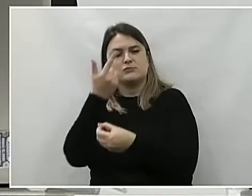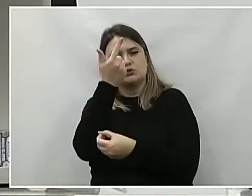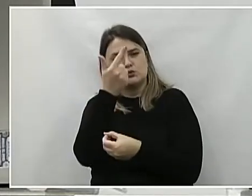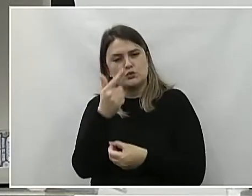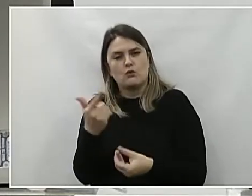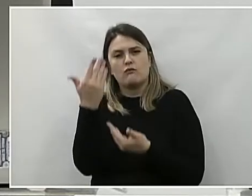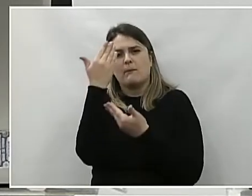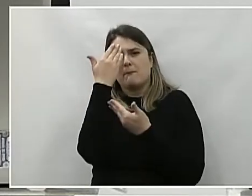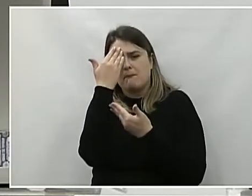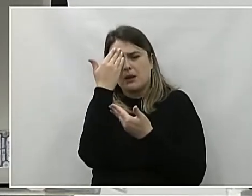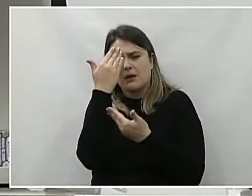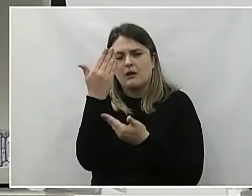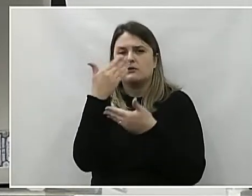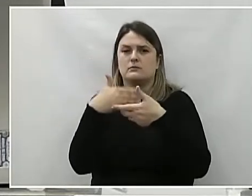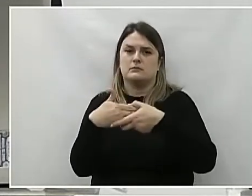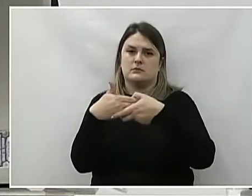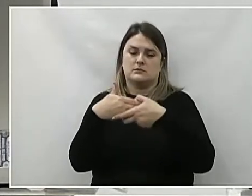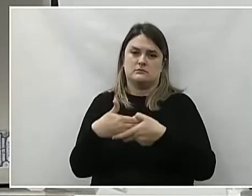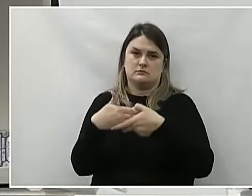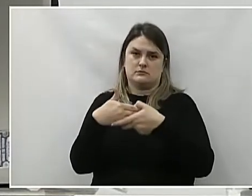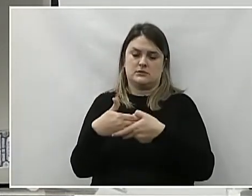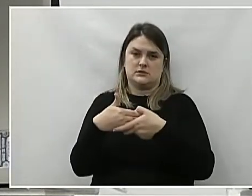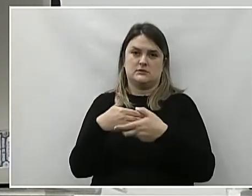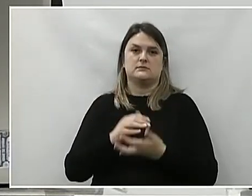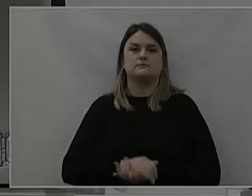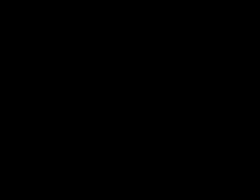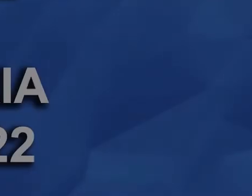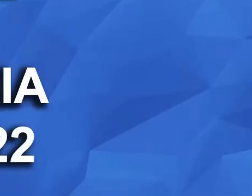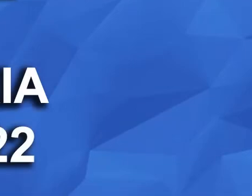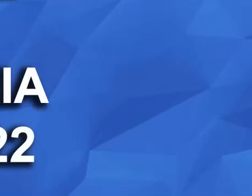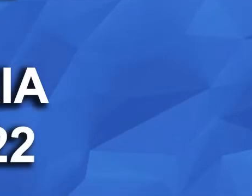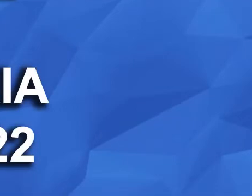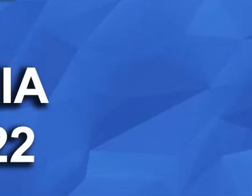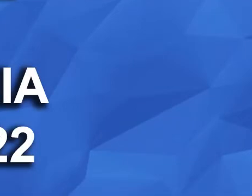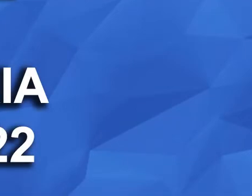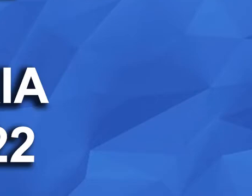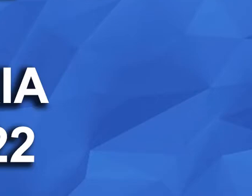por esse lindo trabalho que vocês realizem nossas cidades